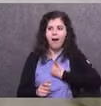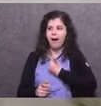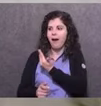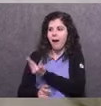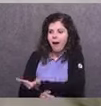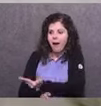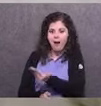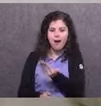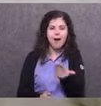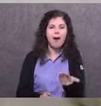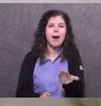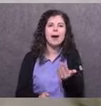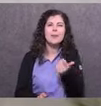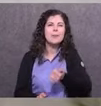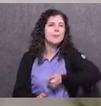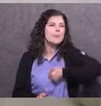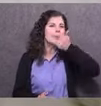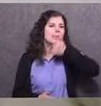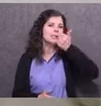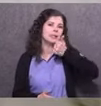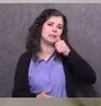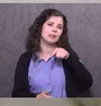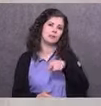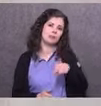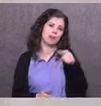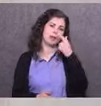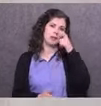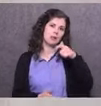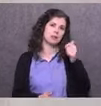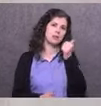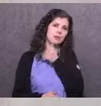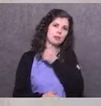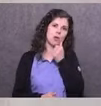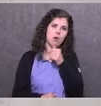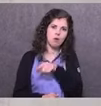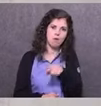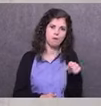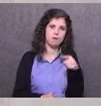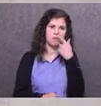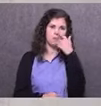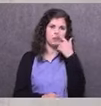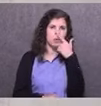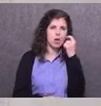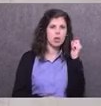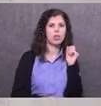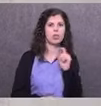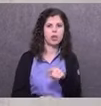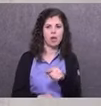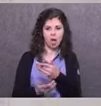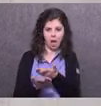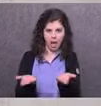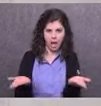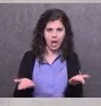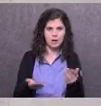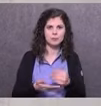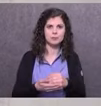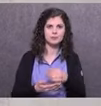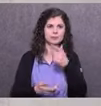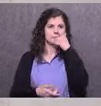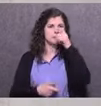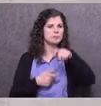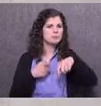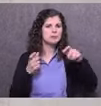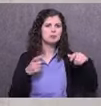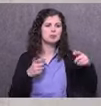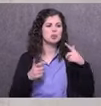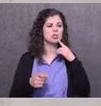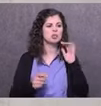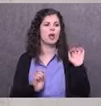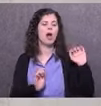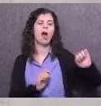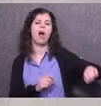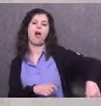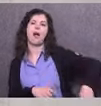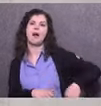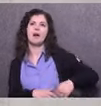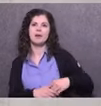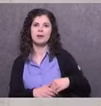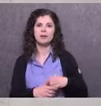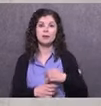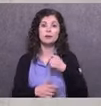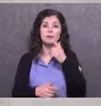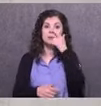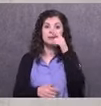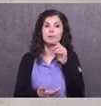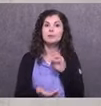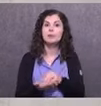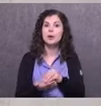sobretudo nos sofredores, nos abandonados, nos descartados, nos